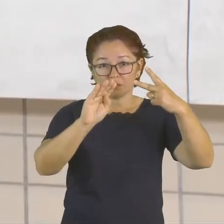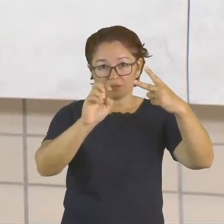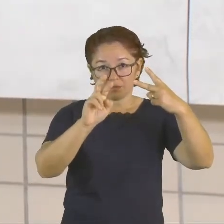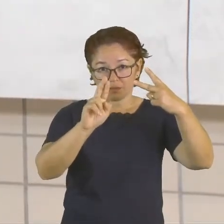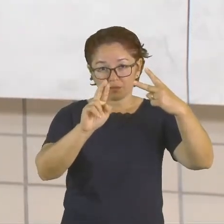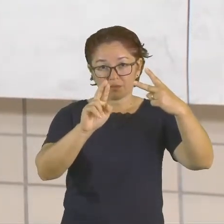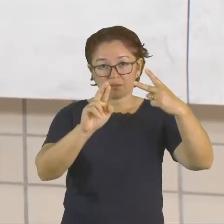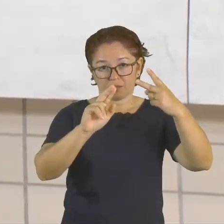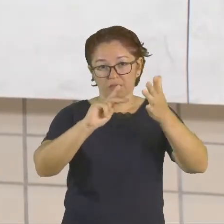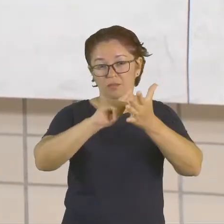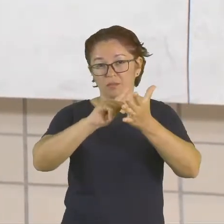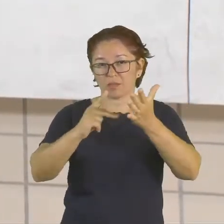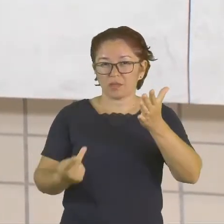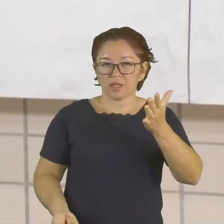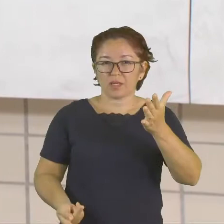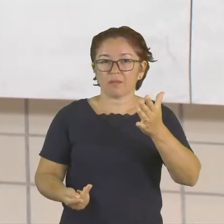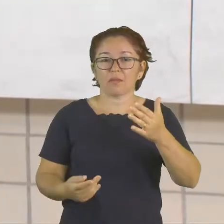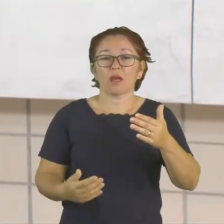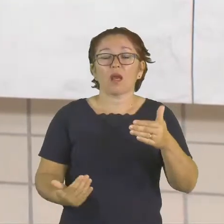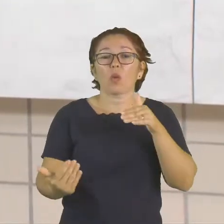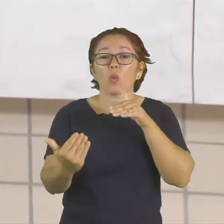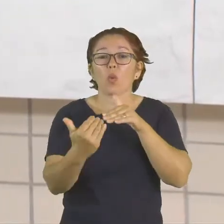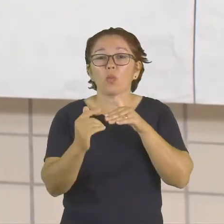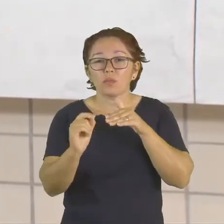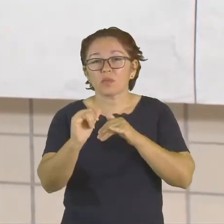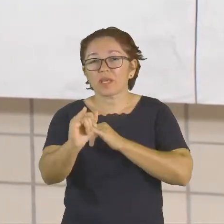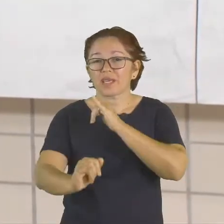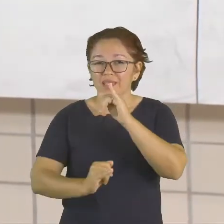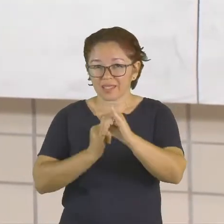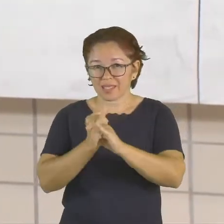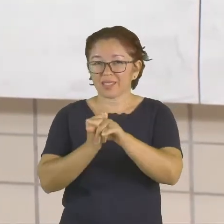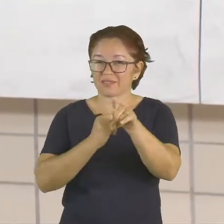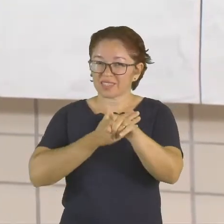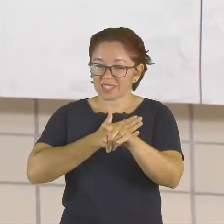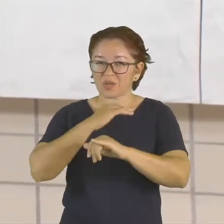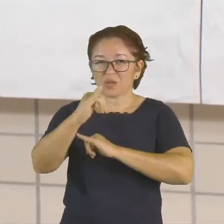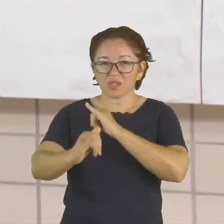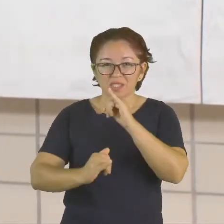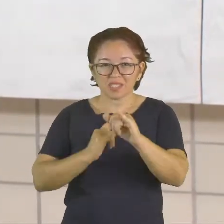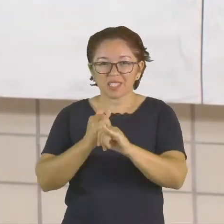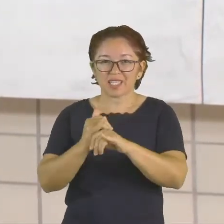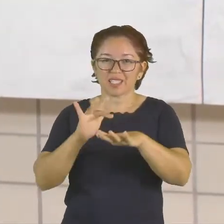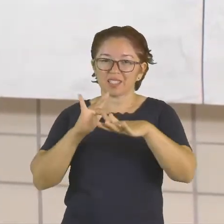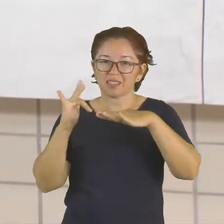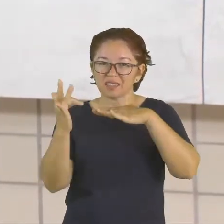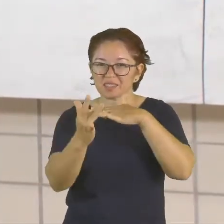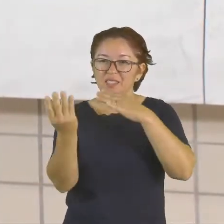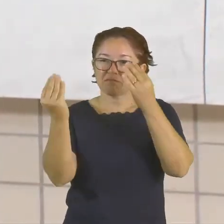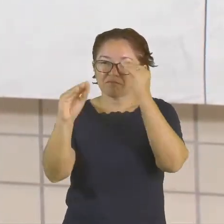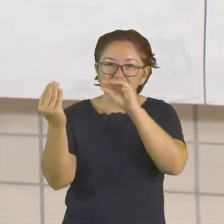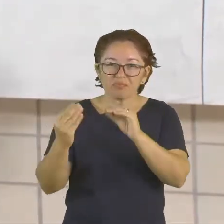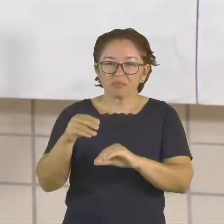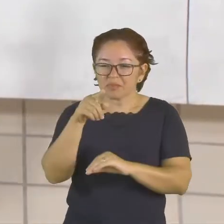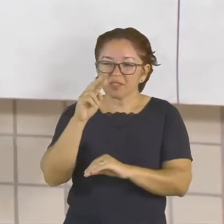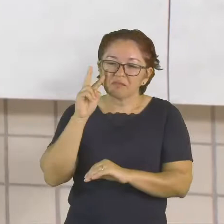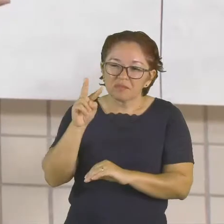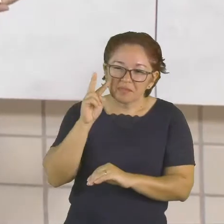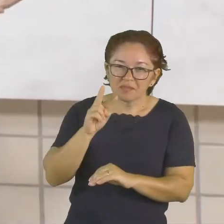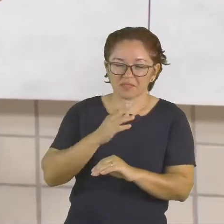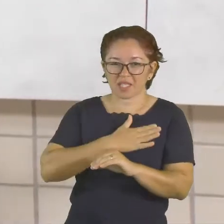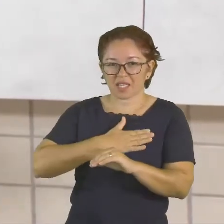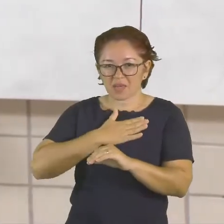internet, ler as postagens, apreciar as postagens das redes sociais. E em muitas